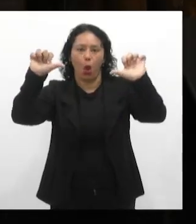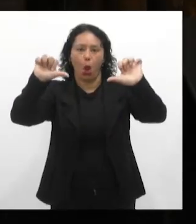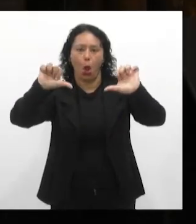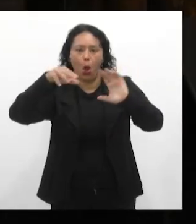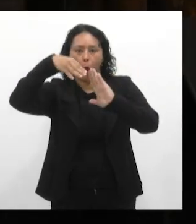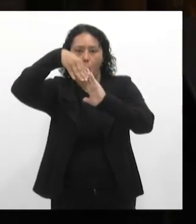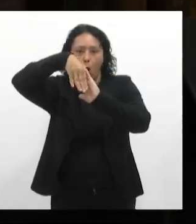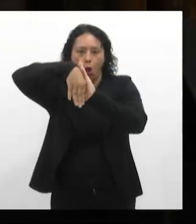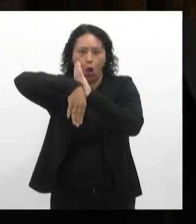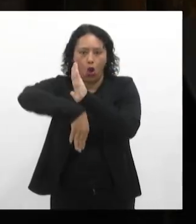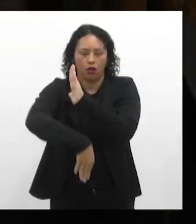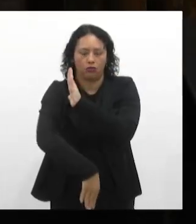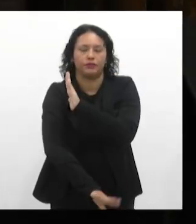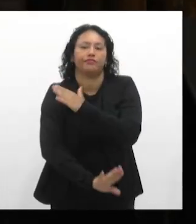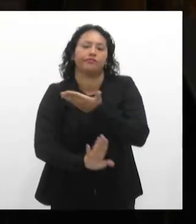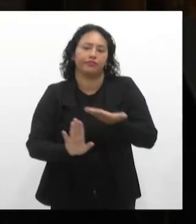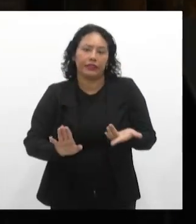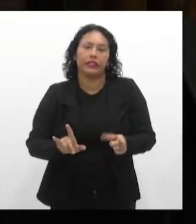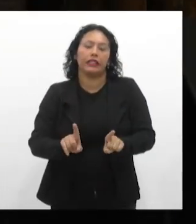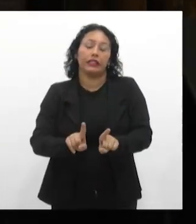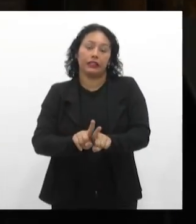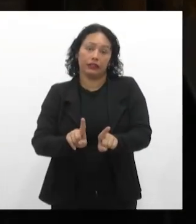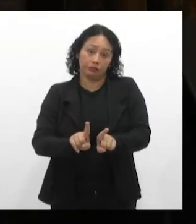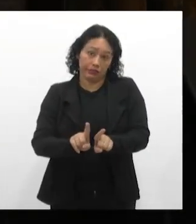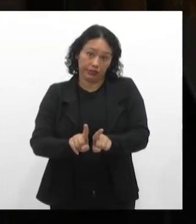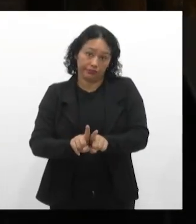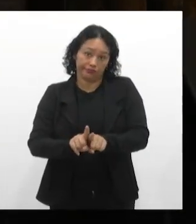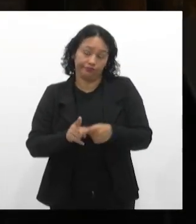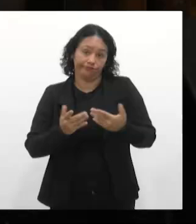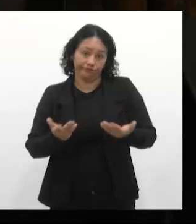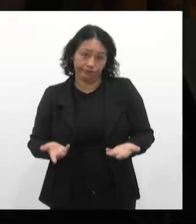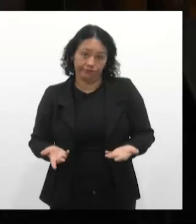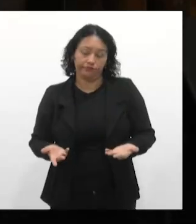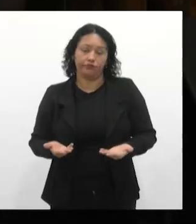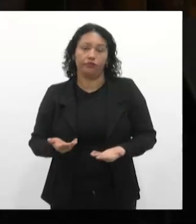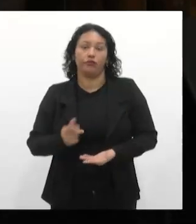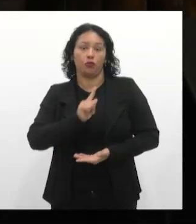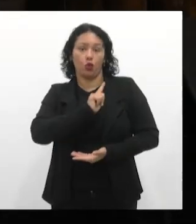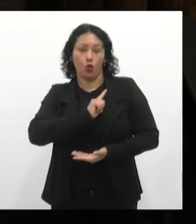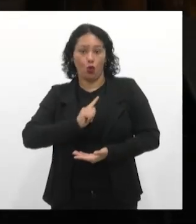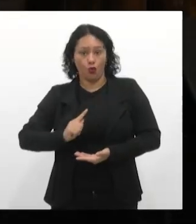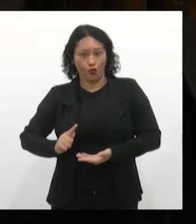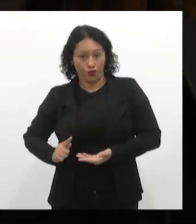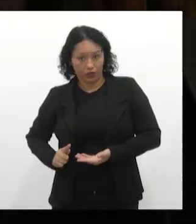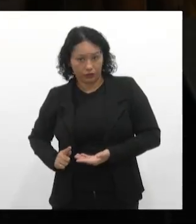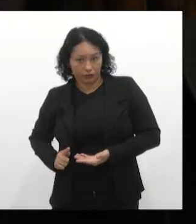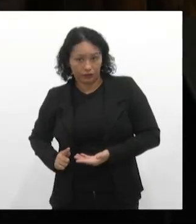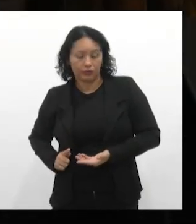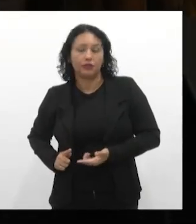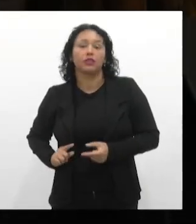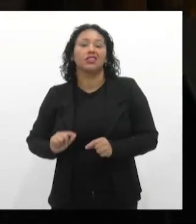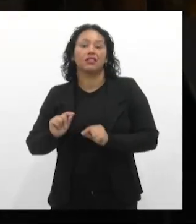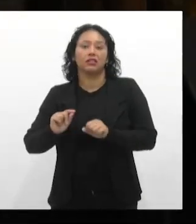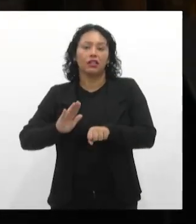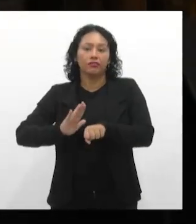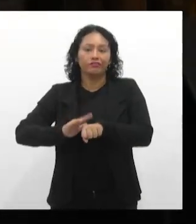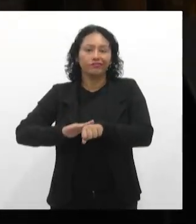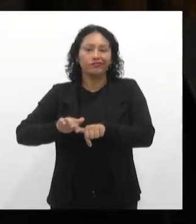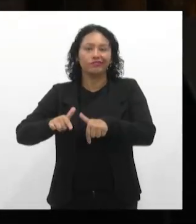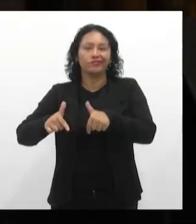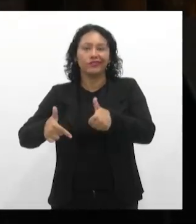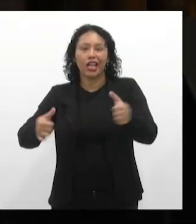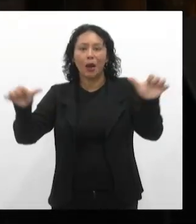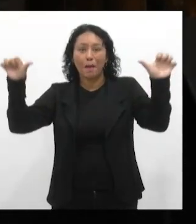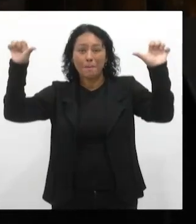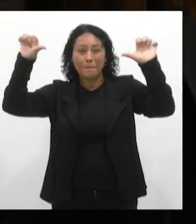que, associado a isso, também teve governos que produziram